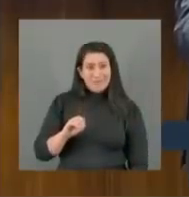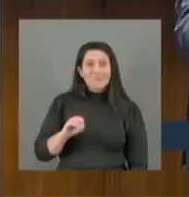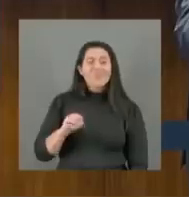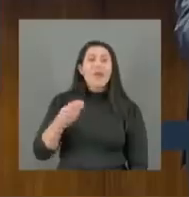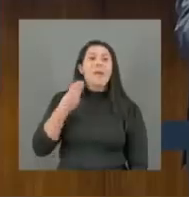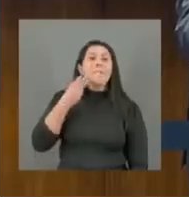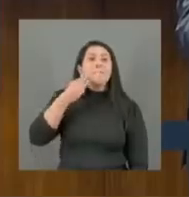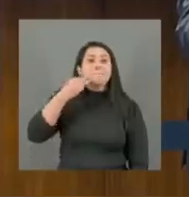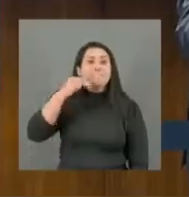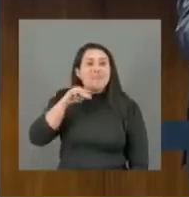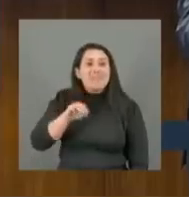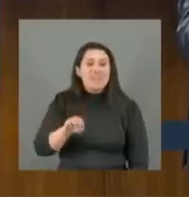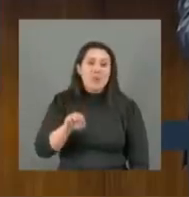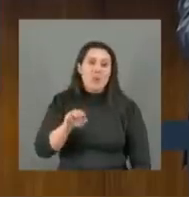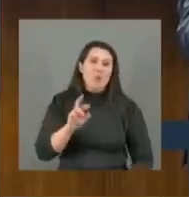milhões